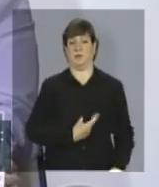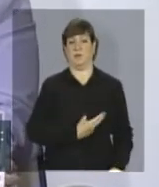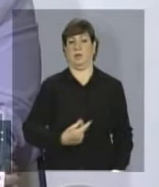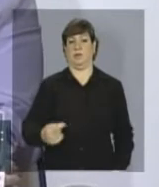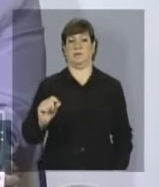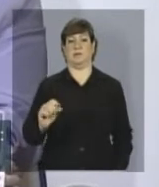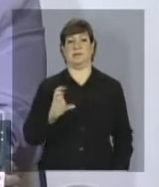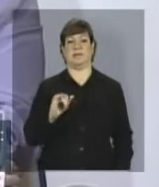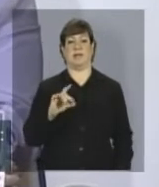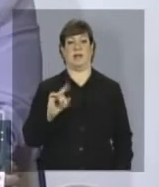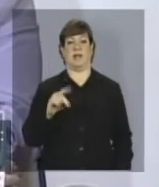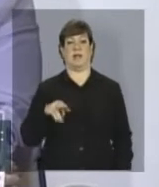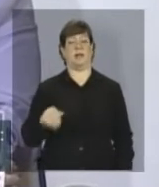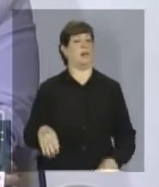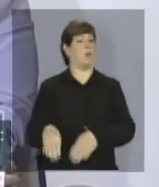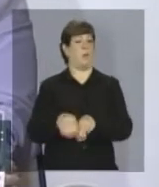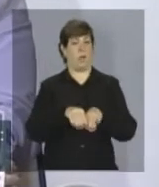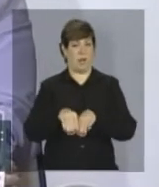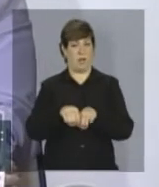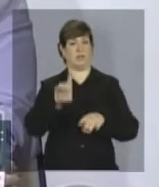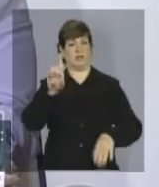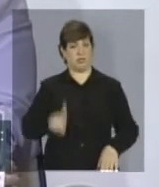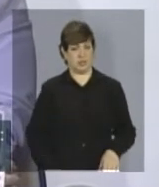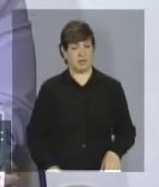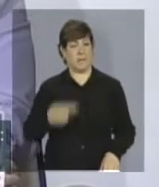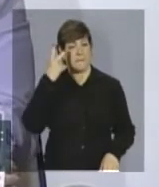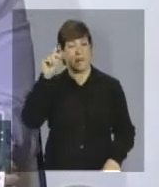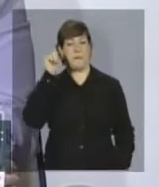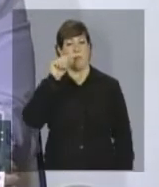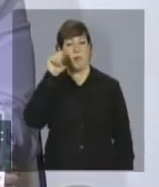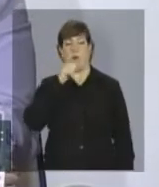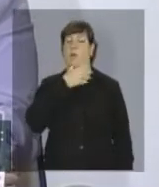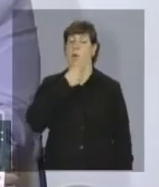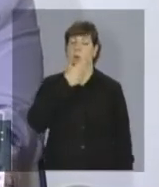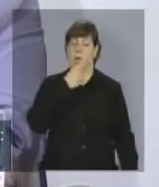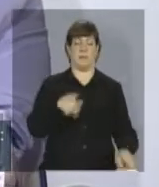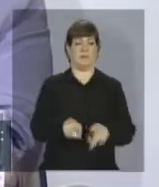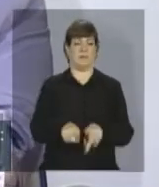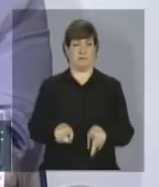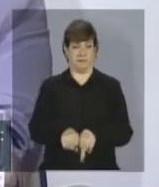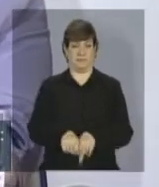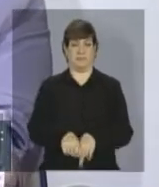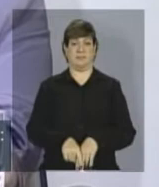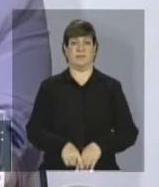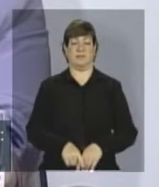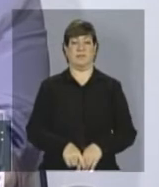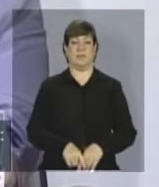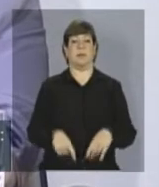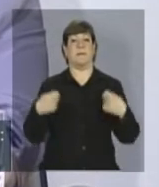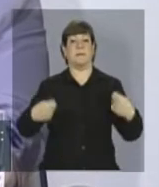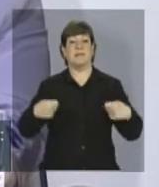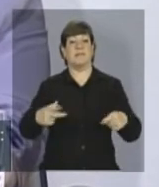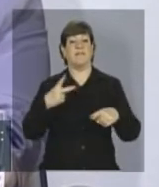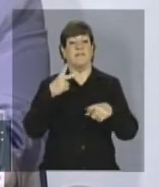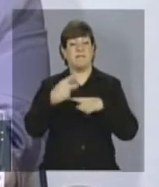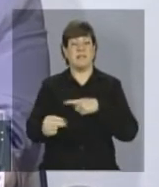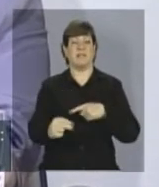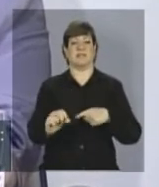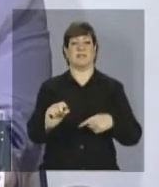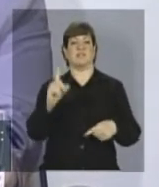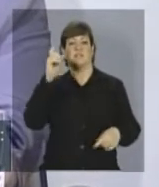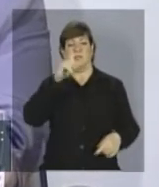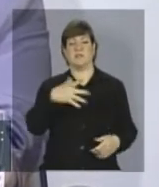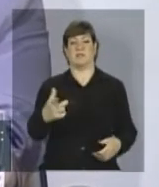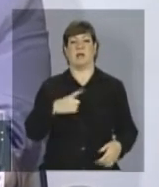com cidadania, igualdade, direitos para mulheres e homens. É preciso vencer os obstáculos à